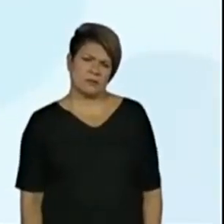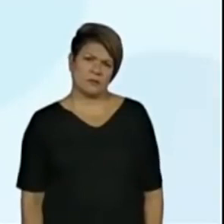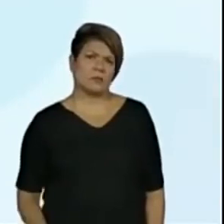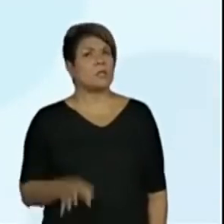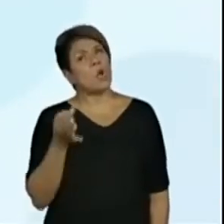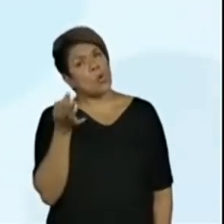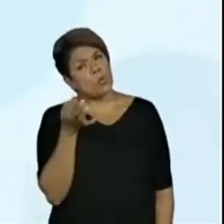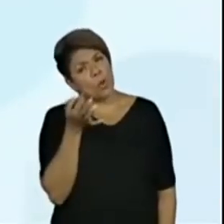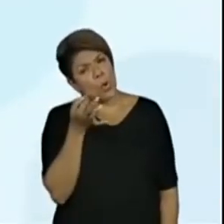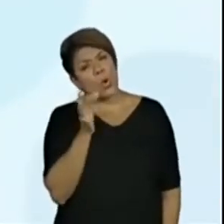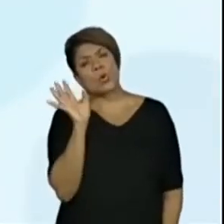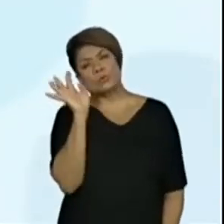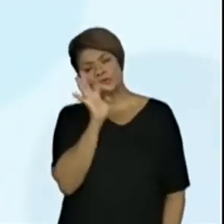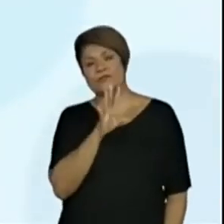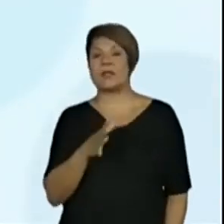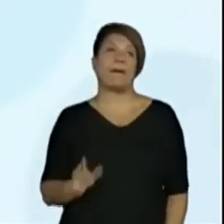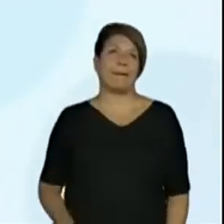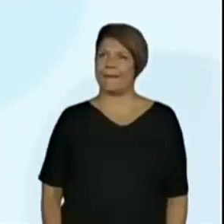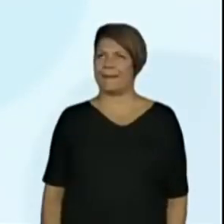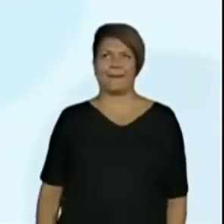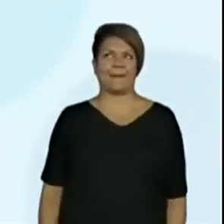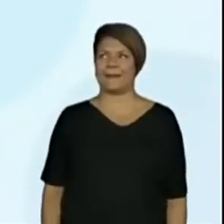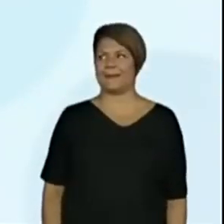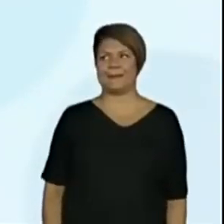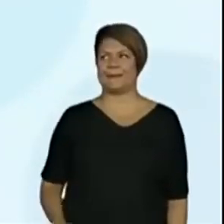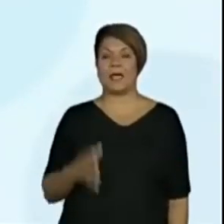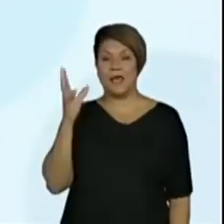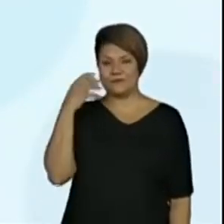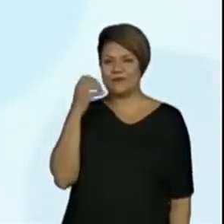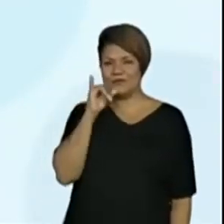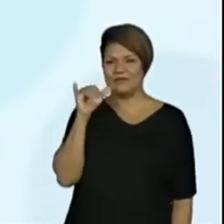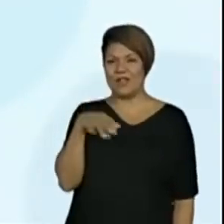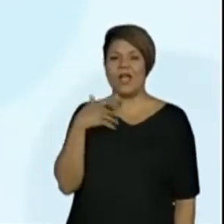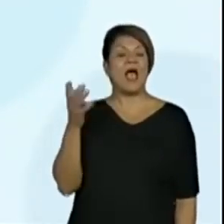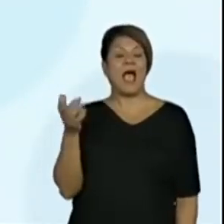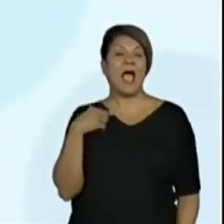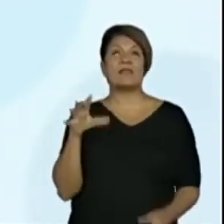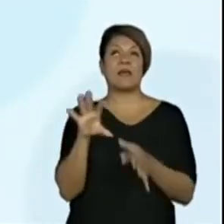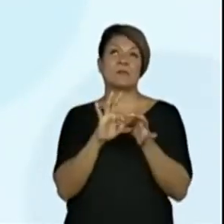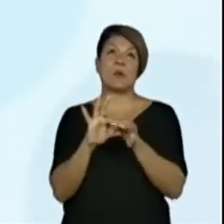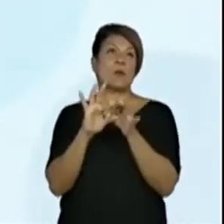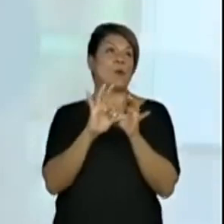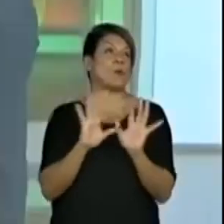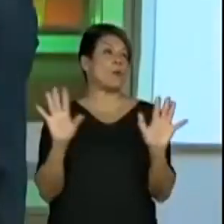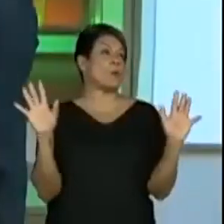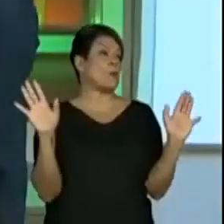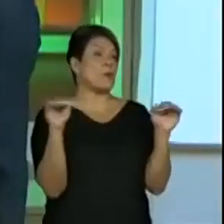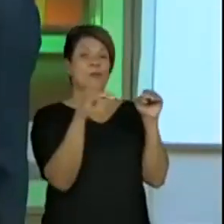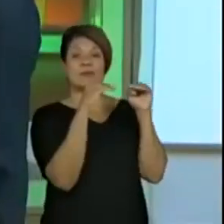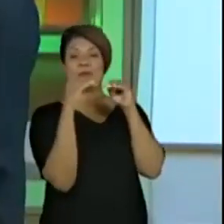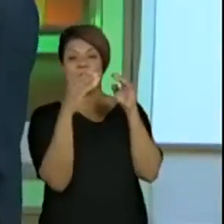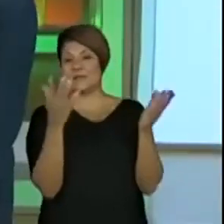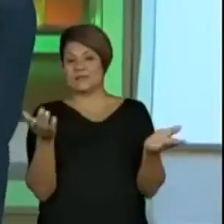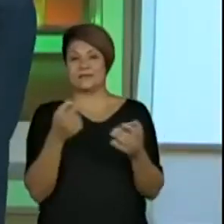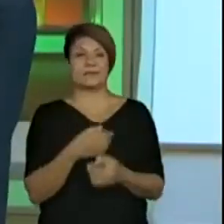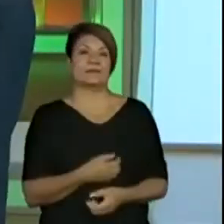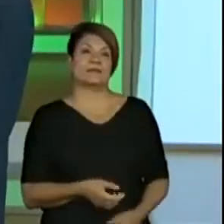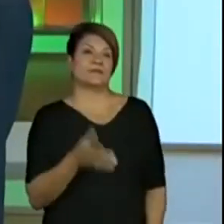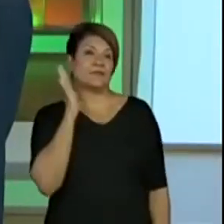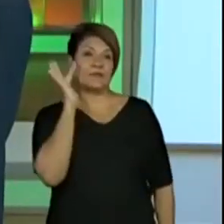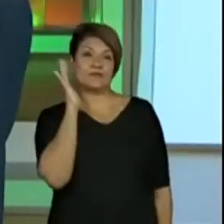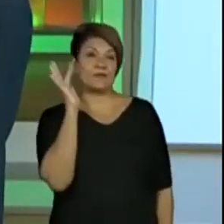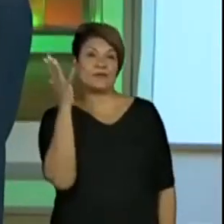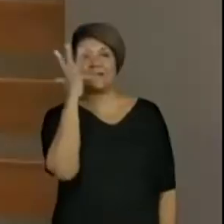tá, mais difícil ela pra está gente filosofando. Na natureza tudo é o quê? Harmonioso. Tudo é harmonioso na natureza. Ai, que